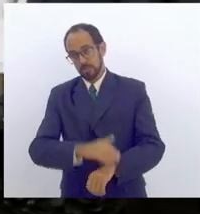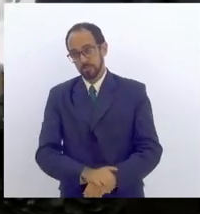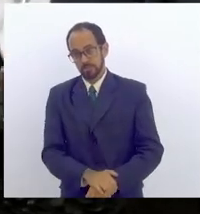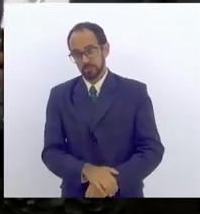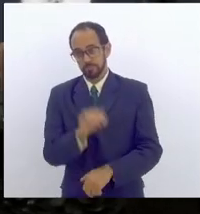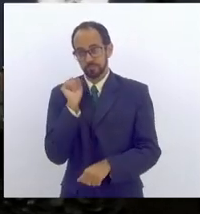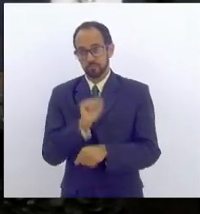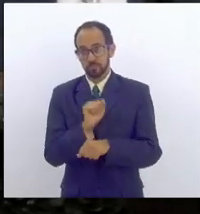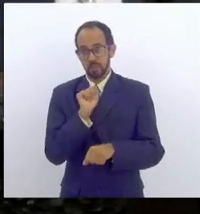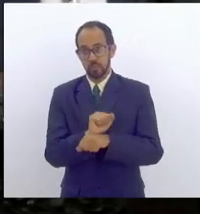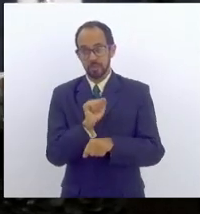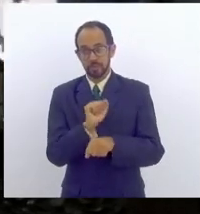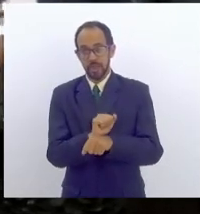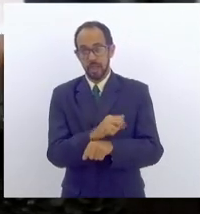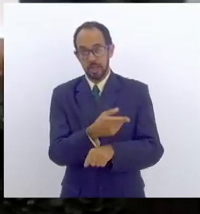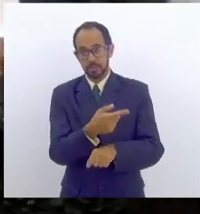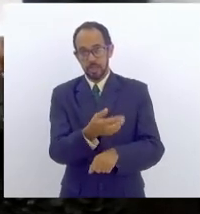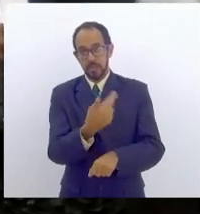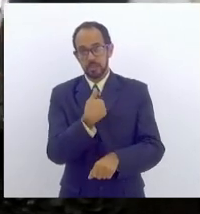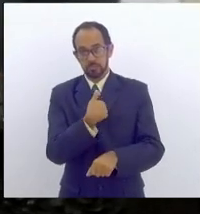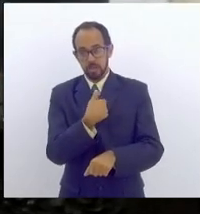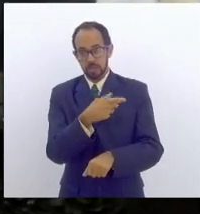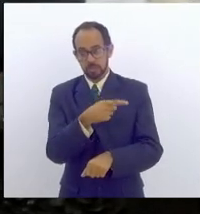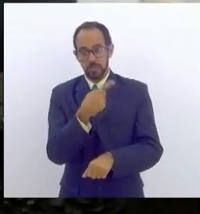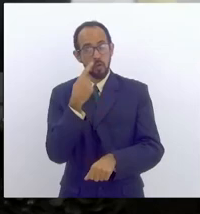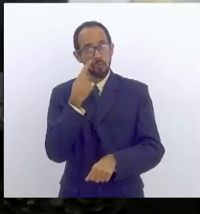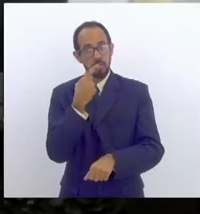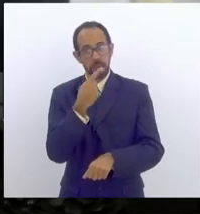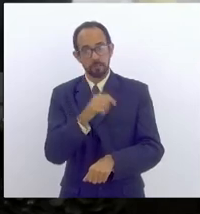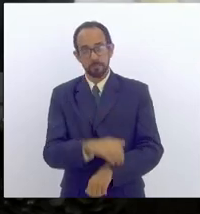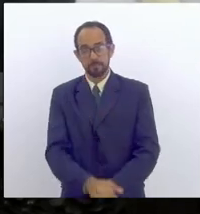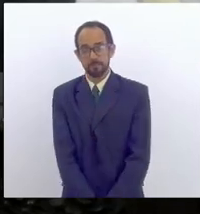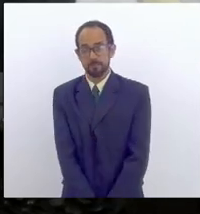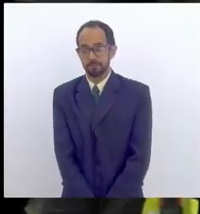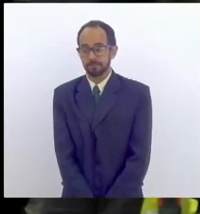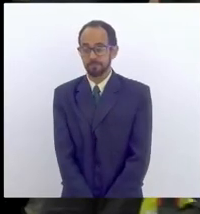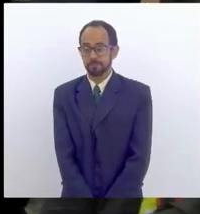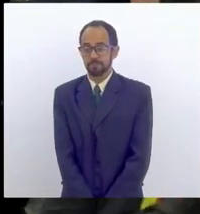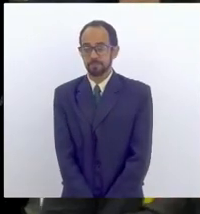Aguardaremos essa informação.